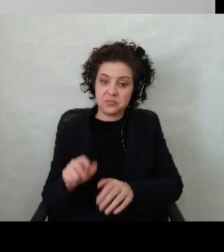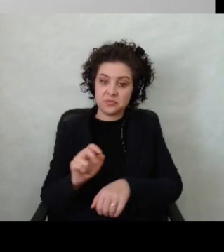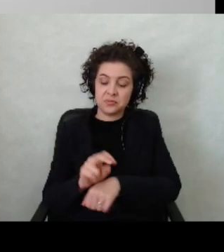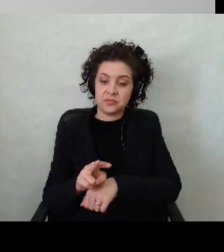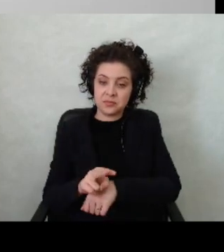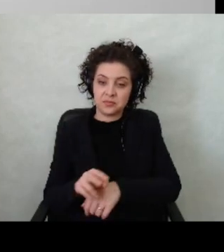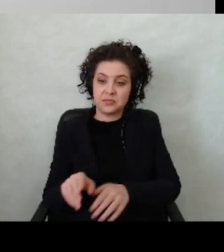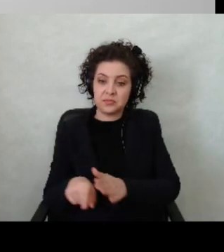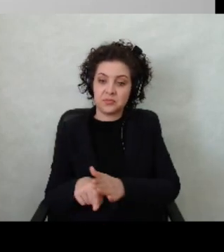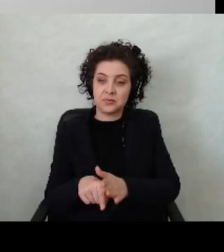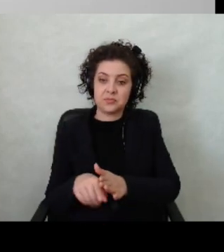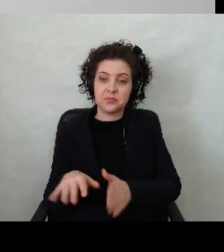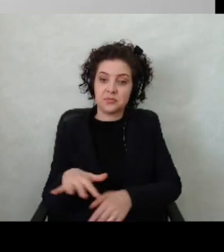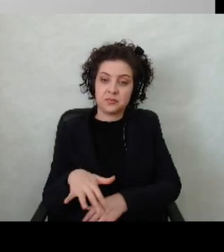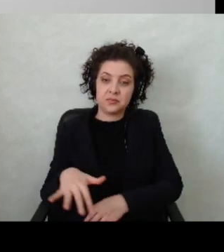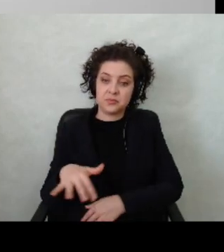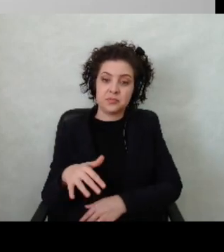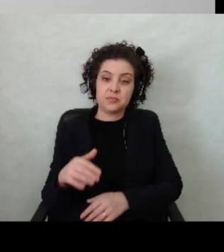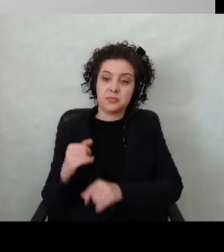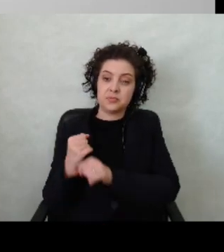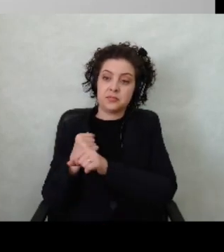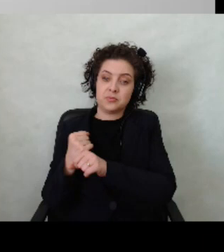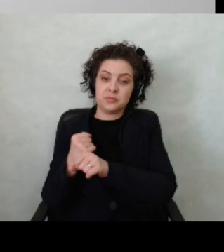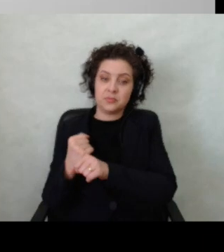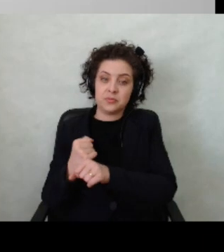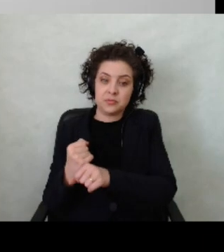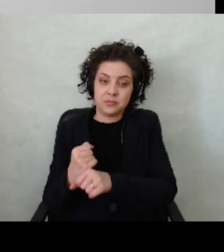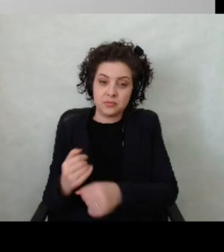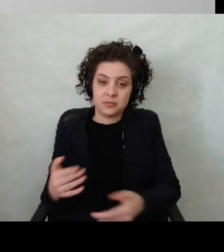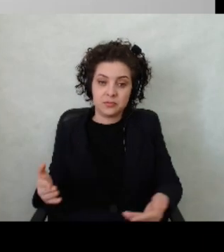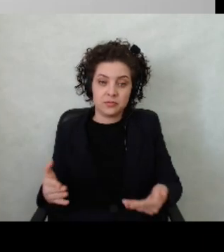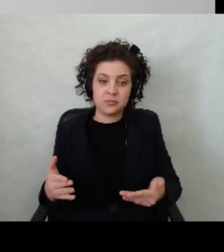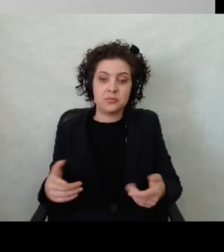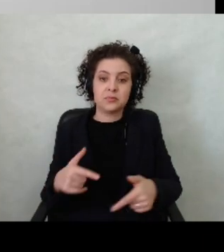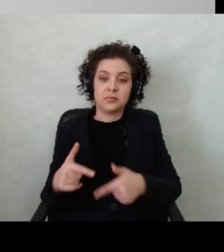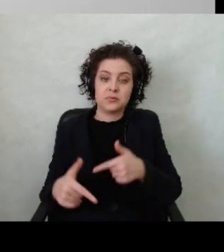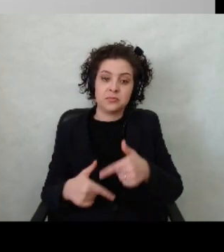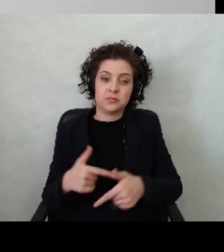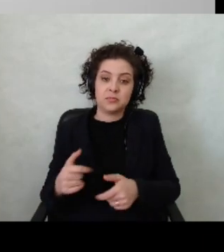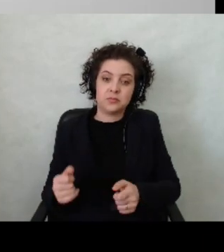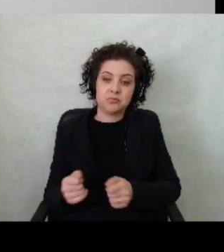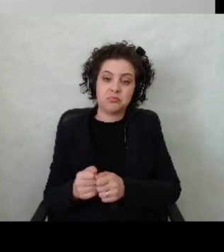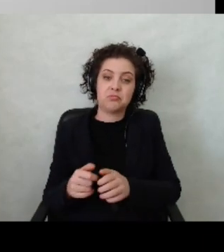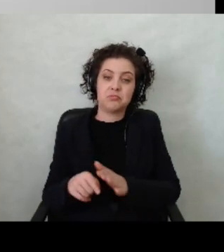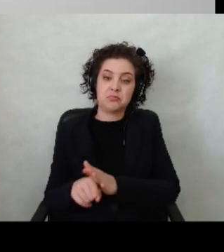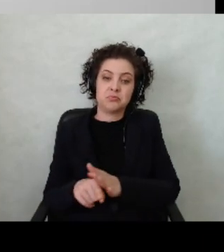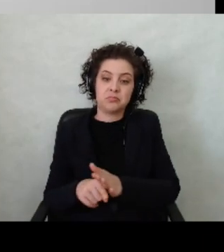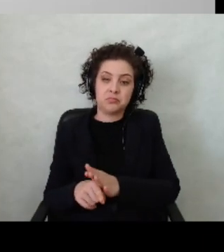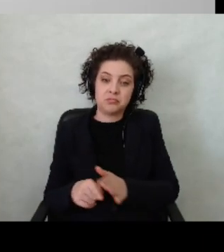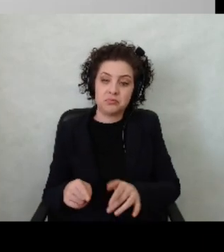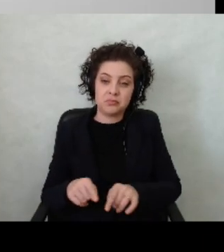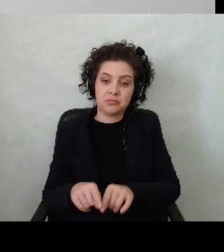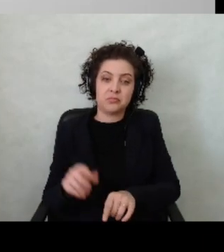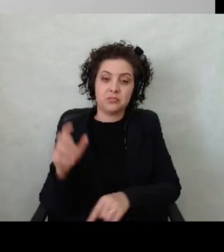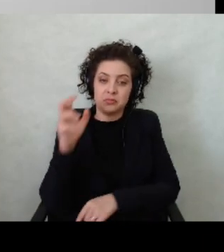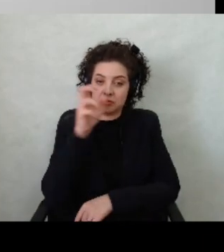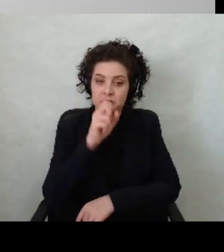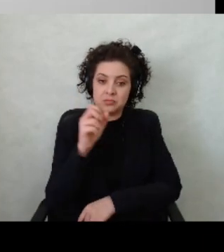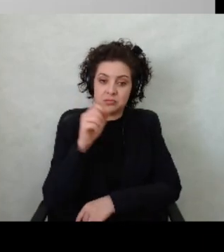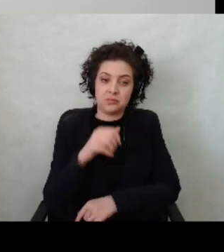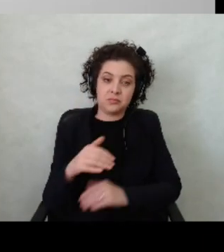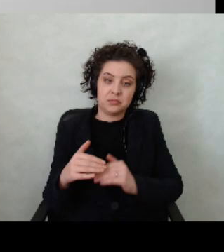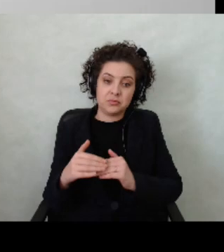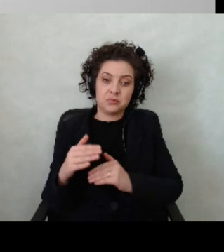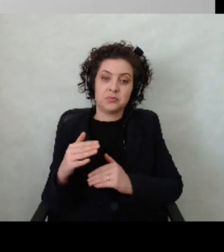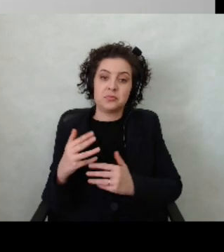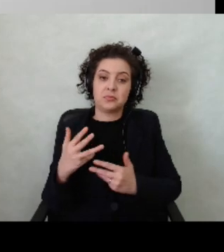depois de vários anos, trabalhar, né, com ele e poder aprender ainda mais está sendo muito, muito